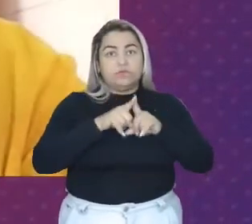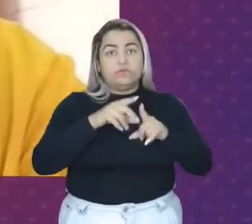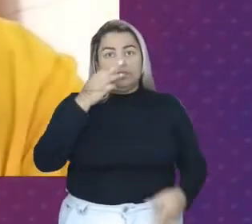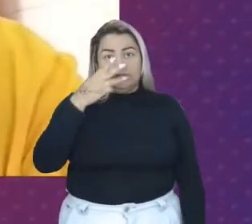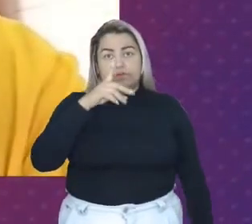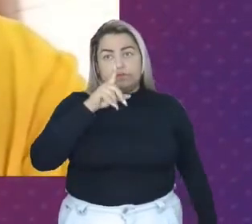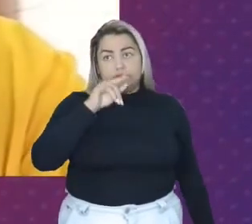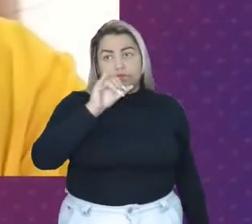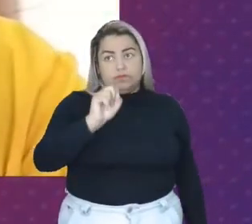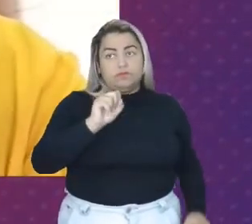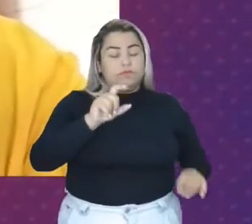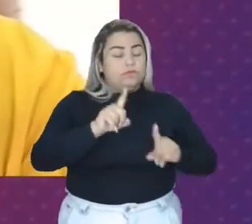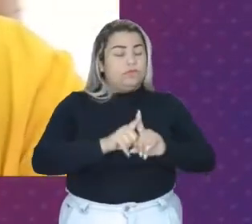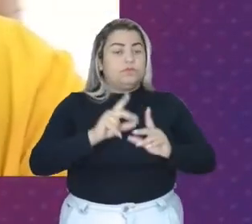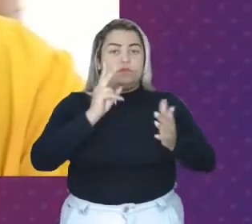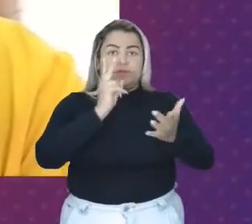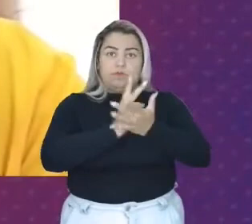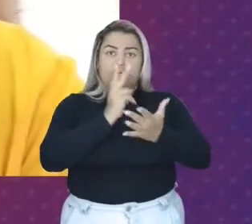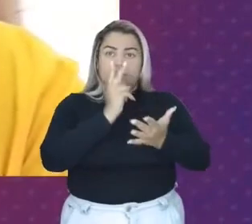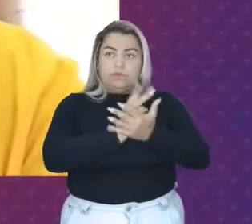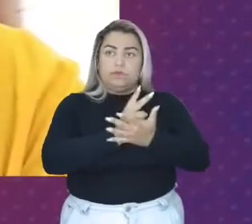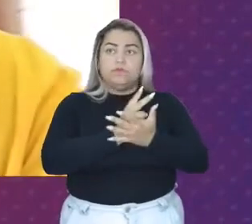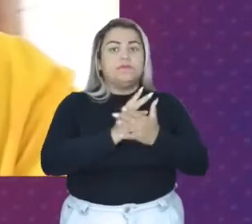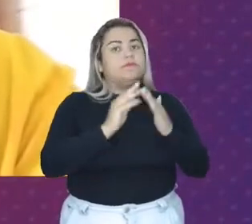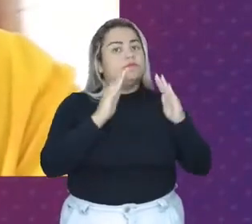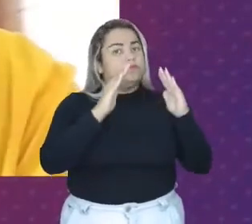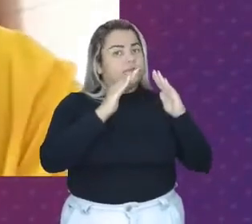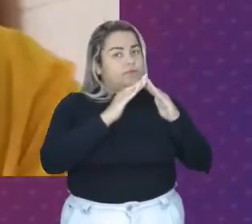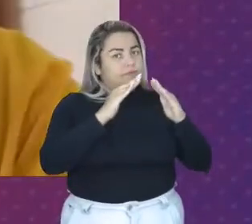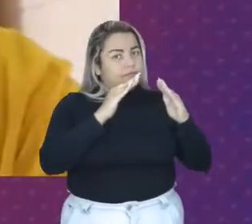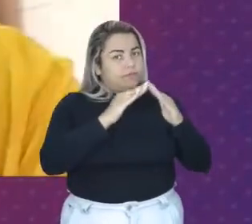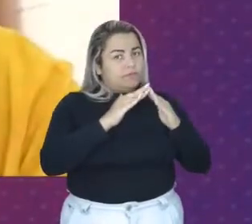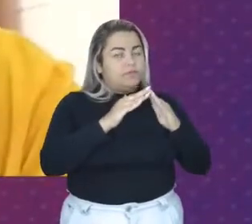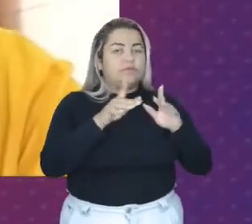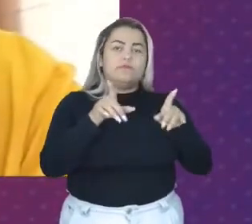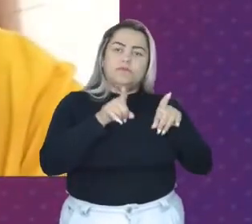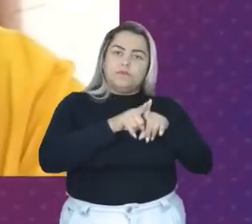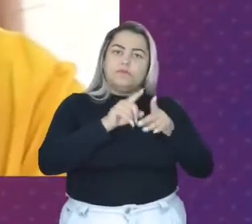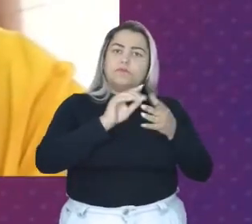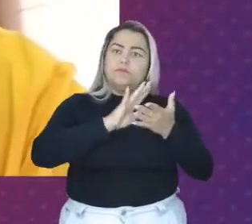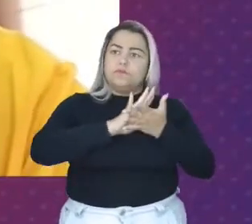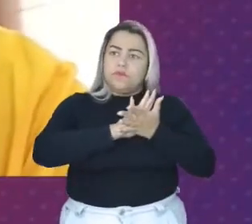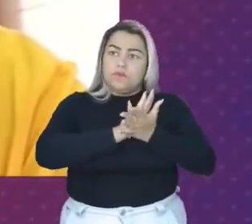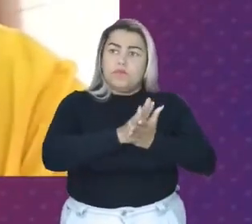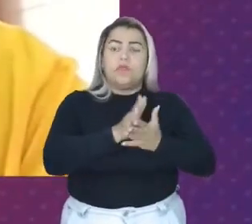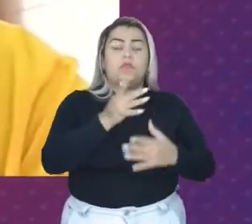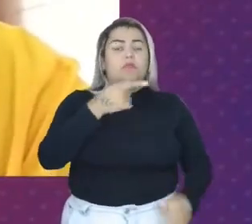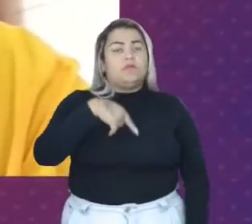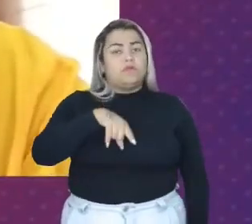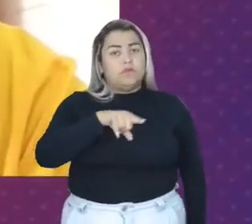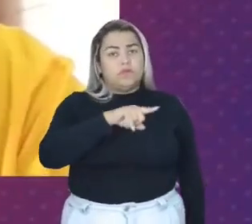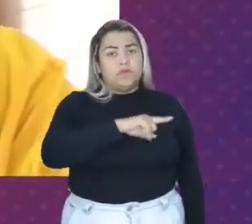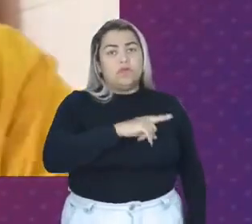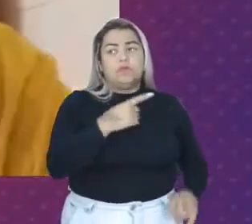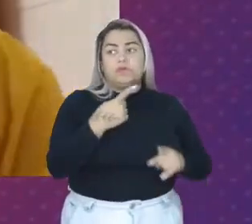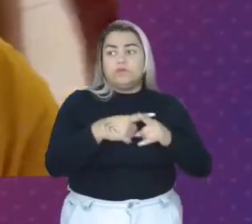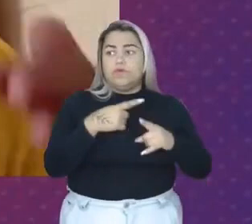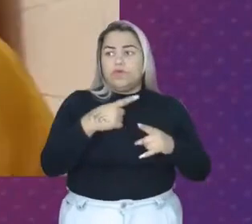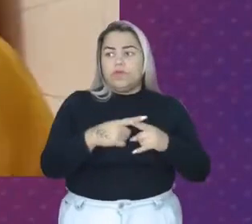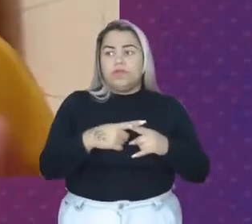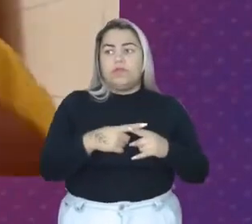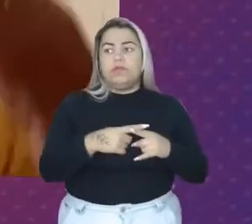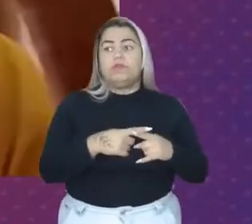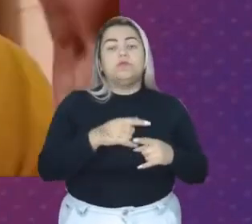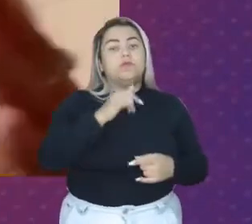dias prestando serviço na mesma residência. E a gente vê isso como uma discriminação para nós, porque a gente toma